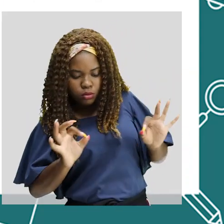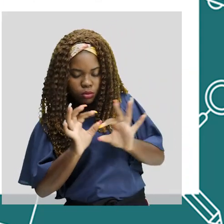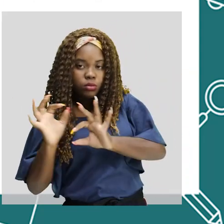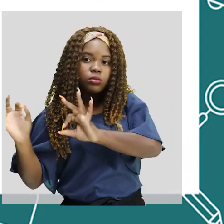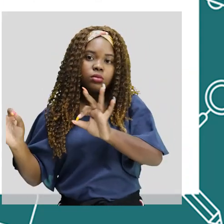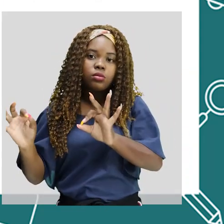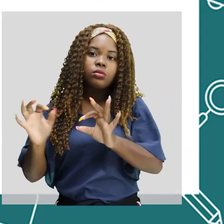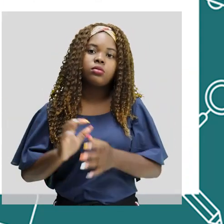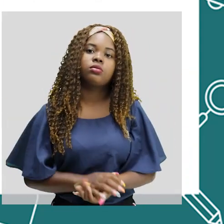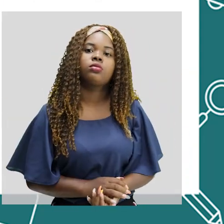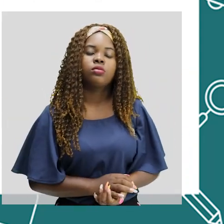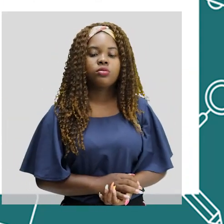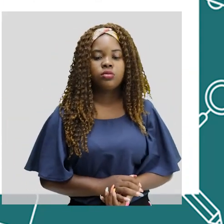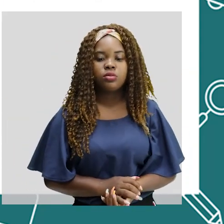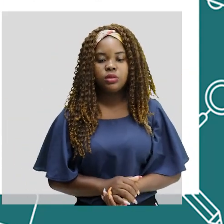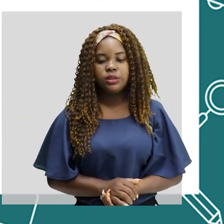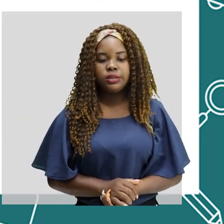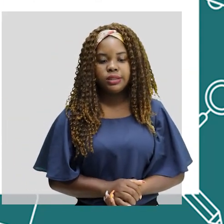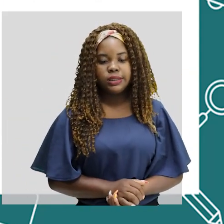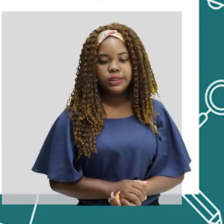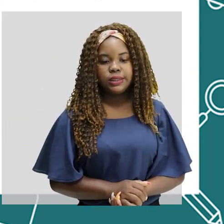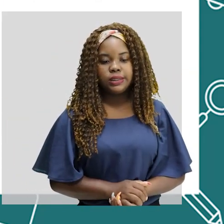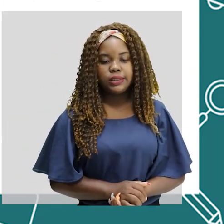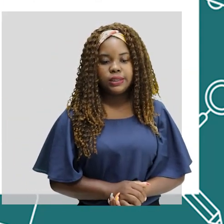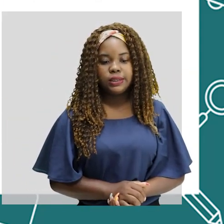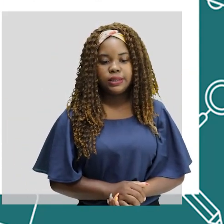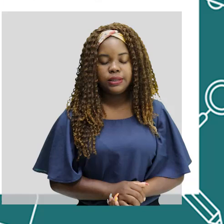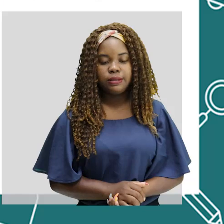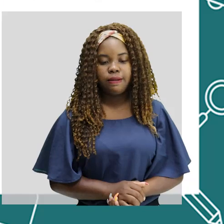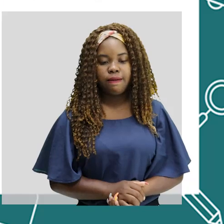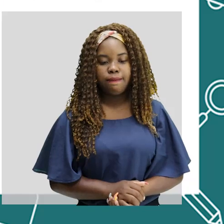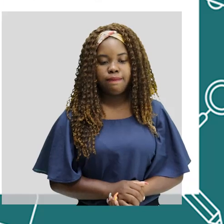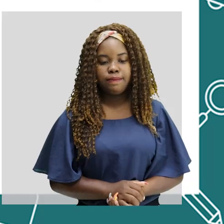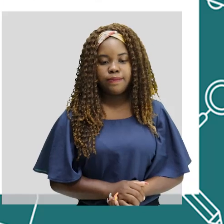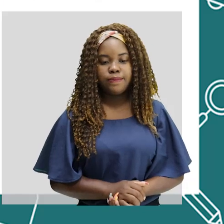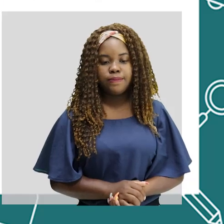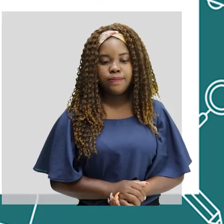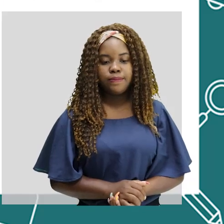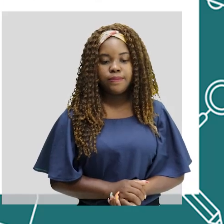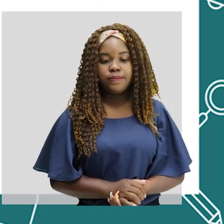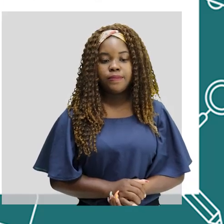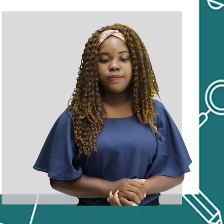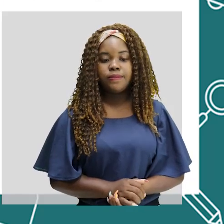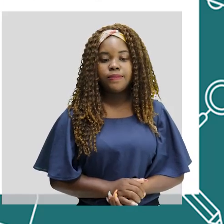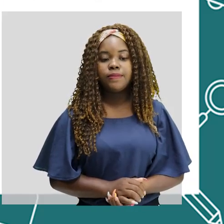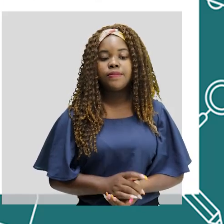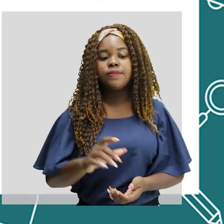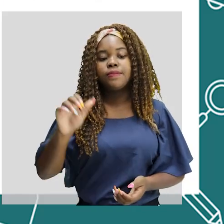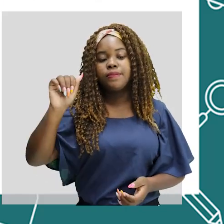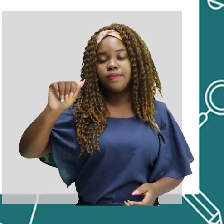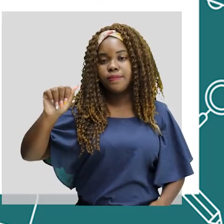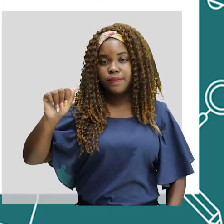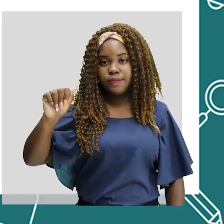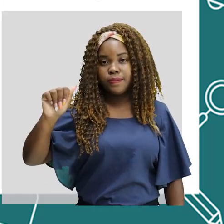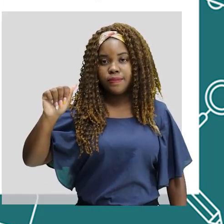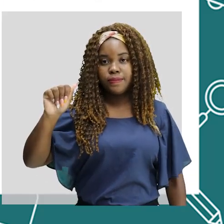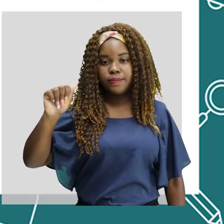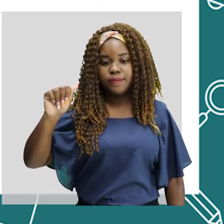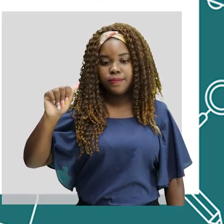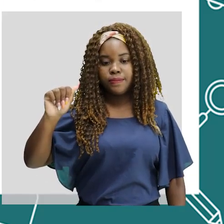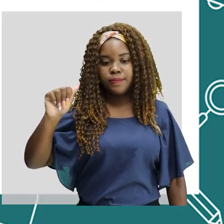los indefinidos correctos. Tá? É um diálogo. ¿Hay aquí que